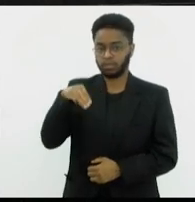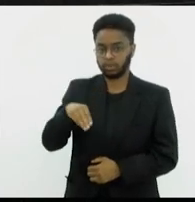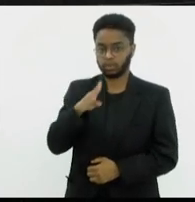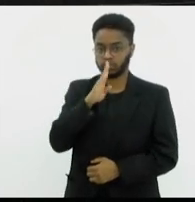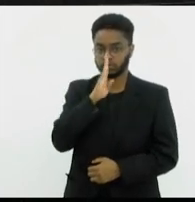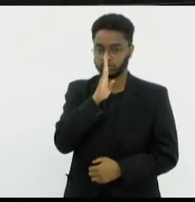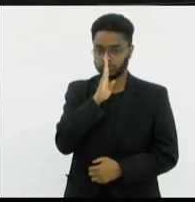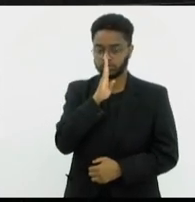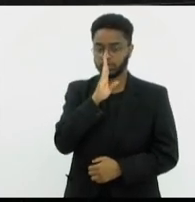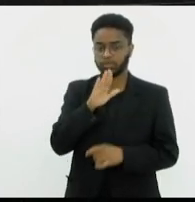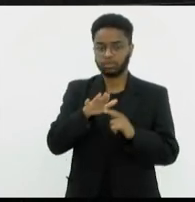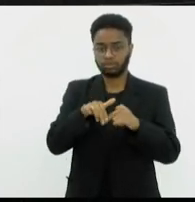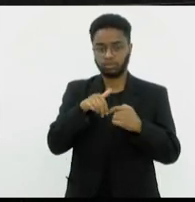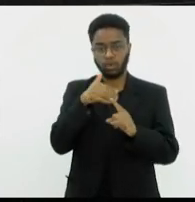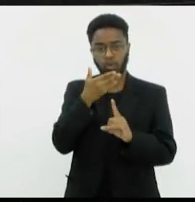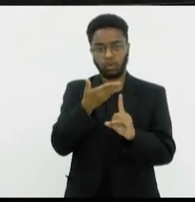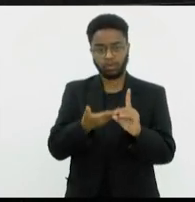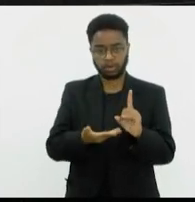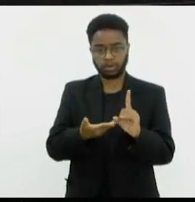de silêncio, em homenagem